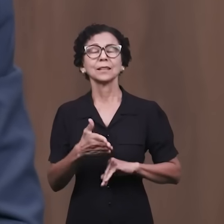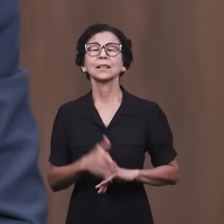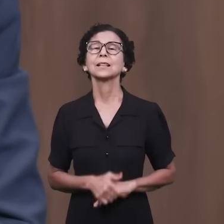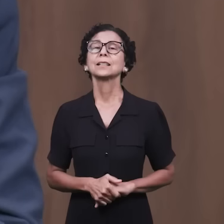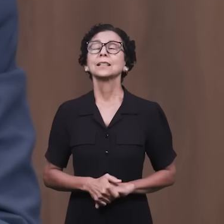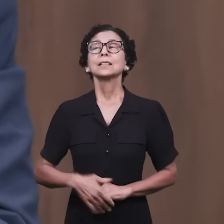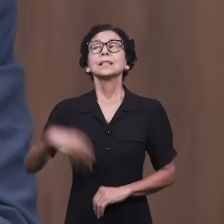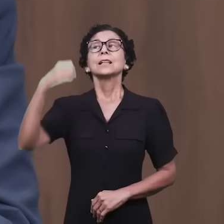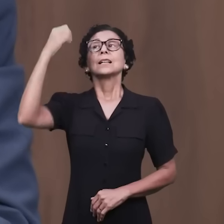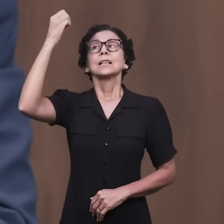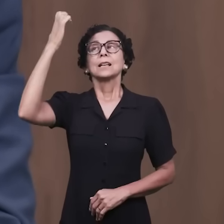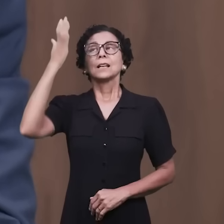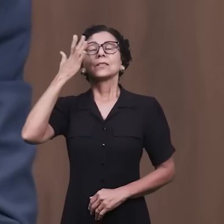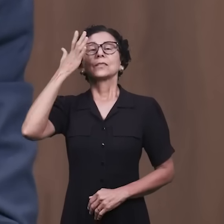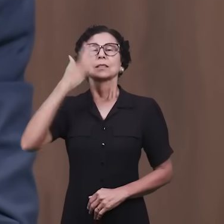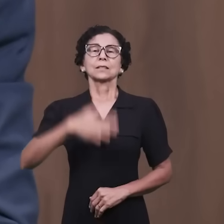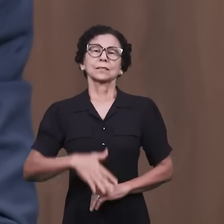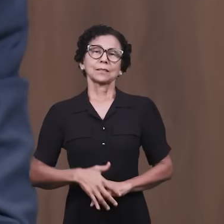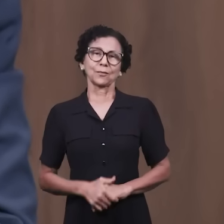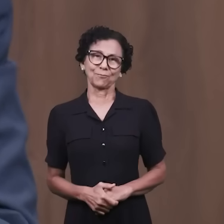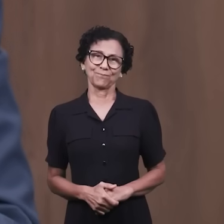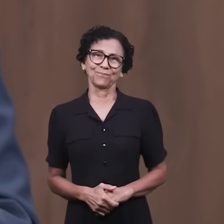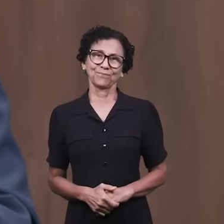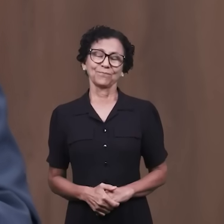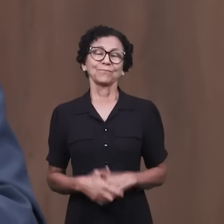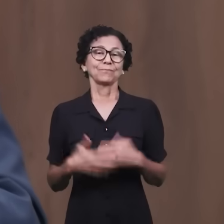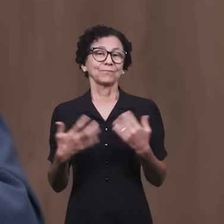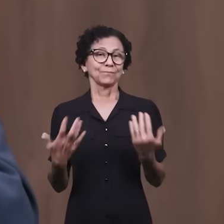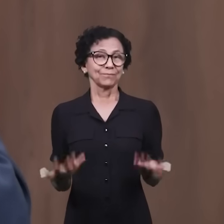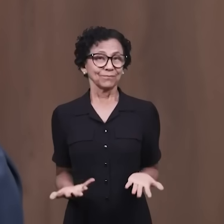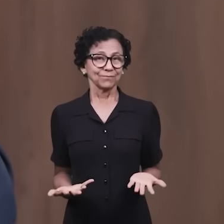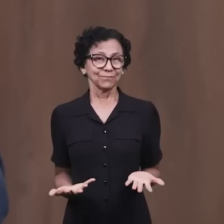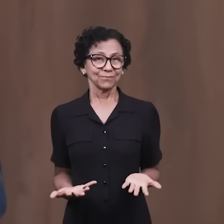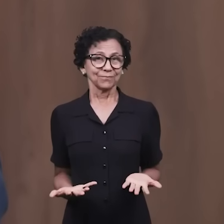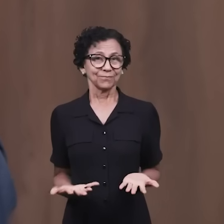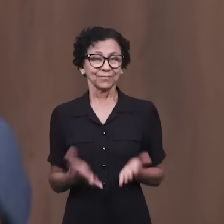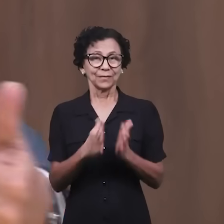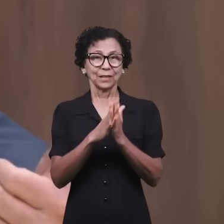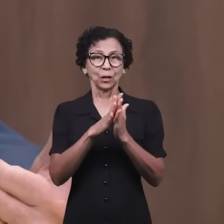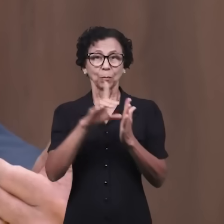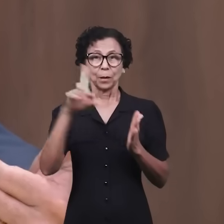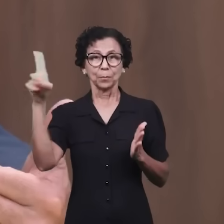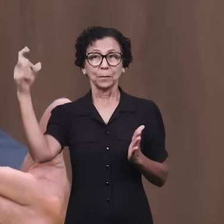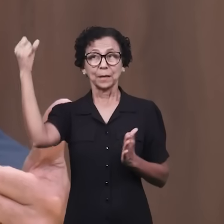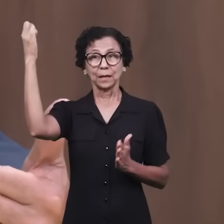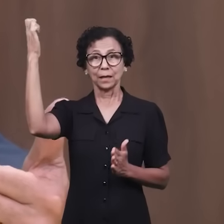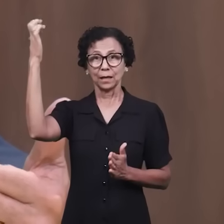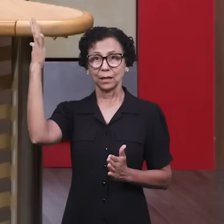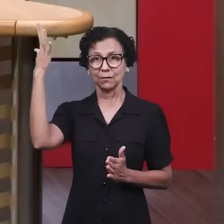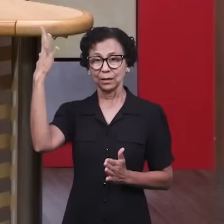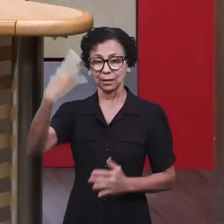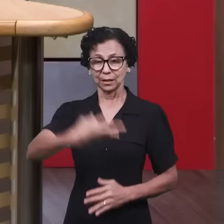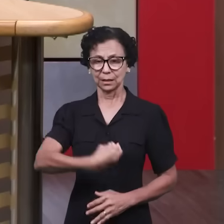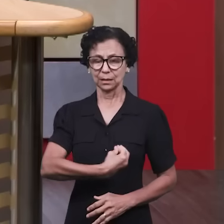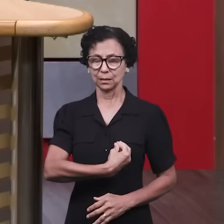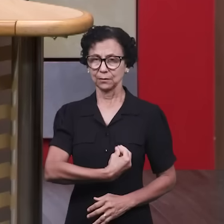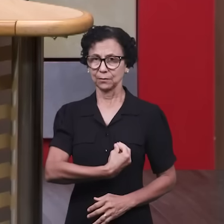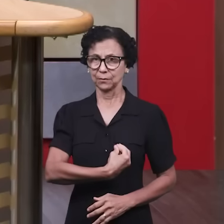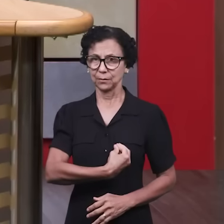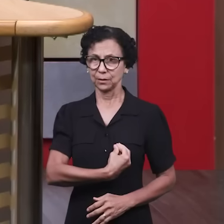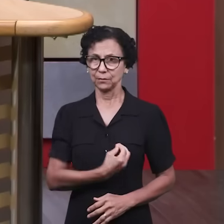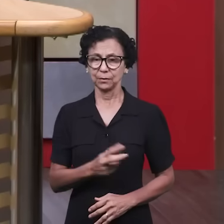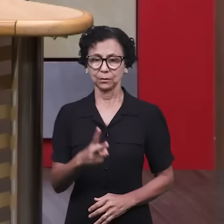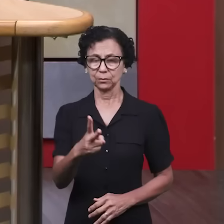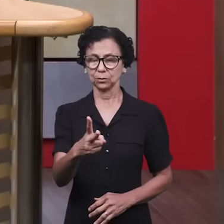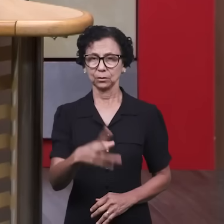palavra revelada. Então, você entra na palavra viva. Então, a palavra viva, ela não foi, ela é. Ela